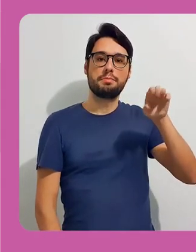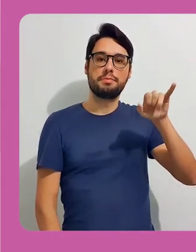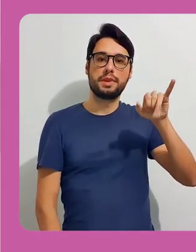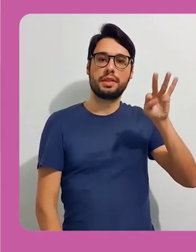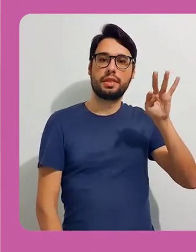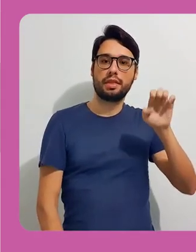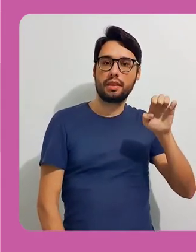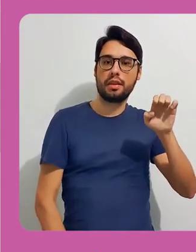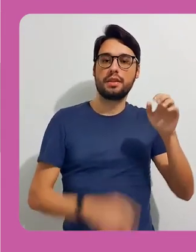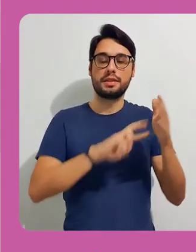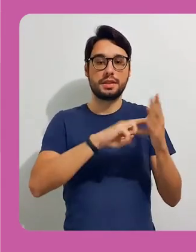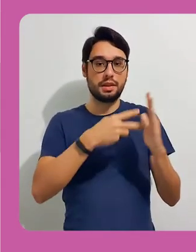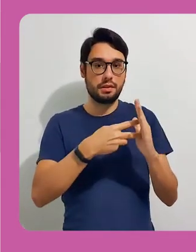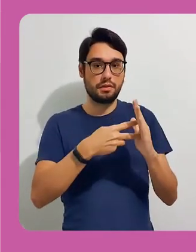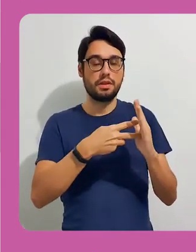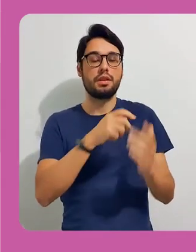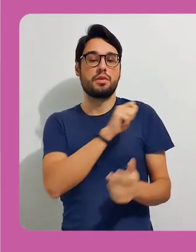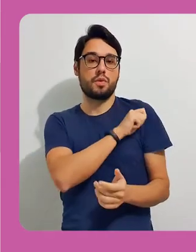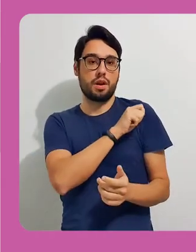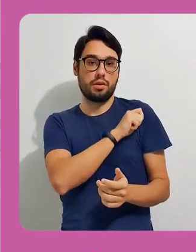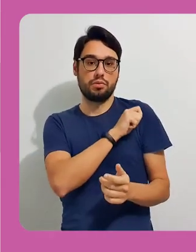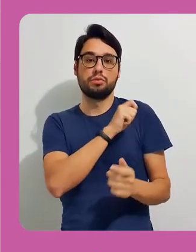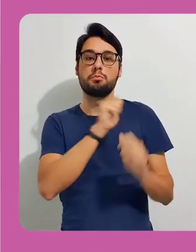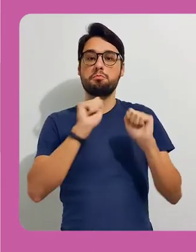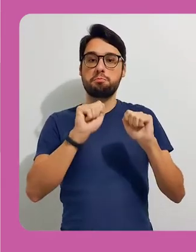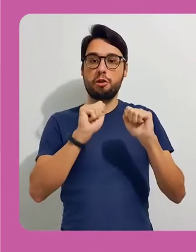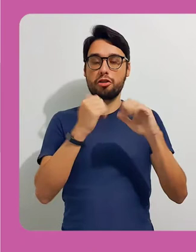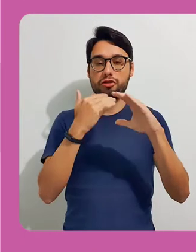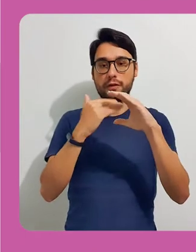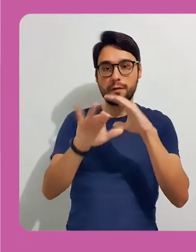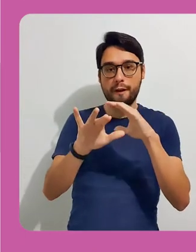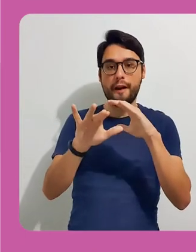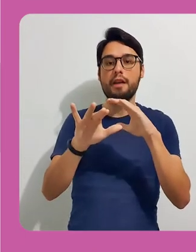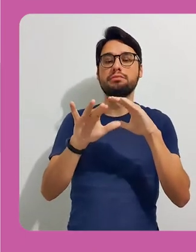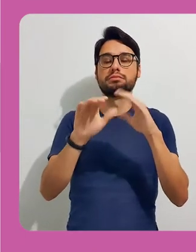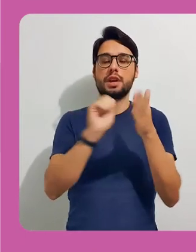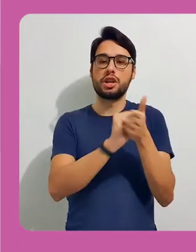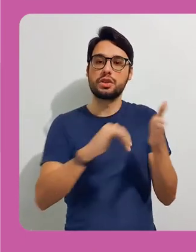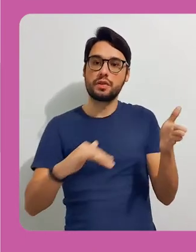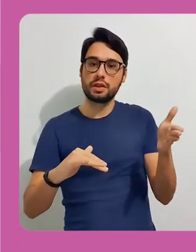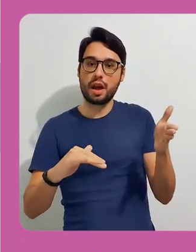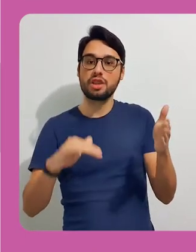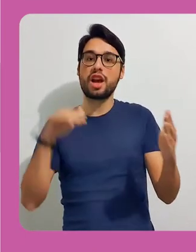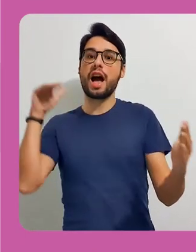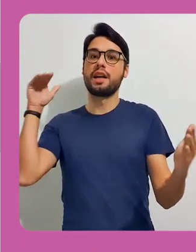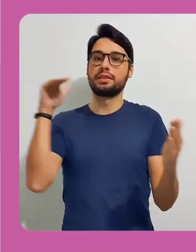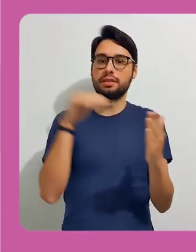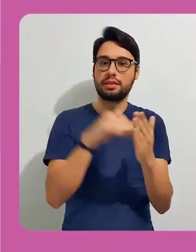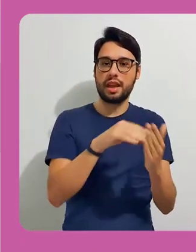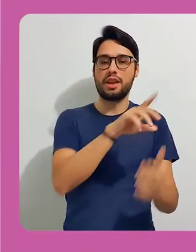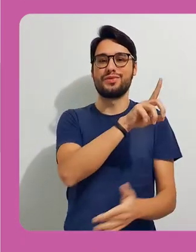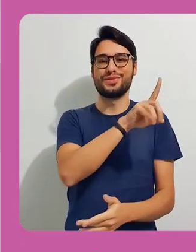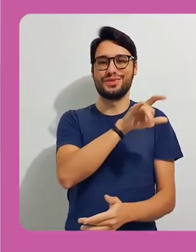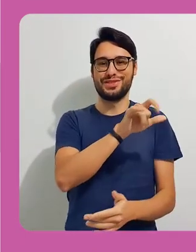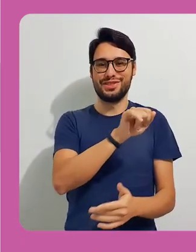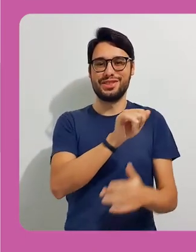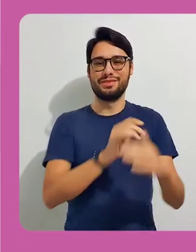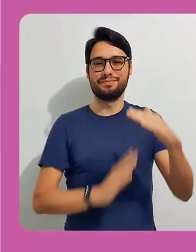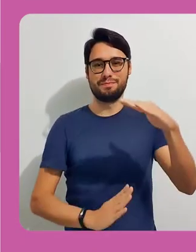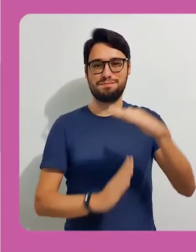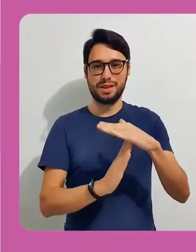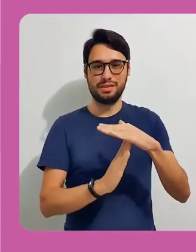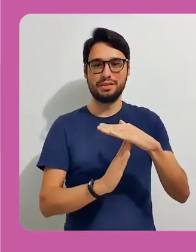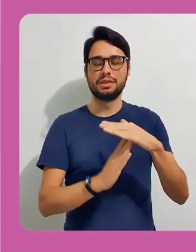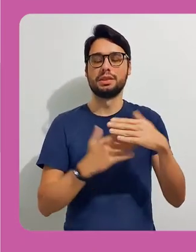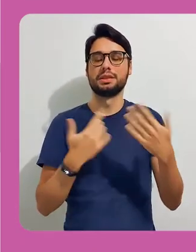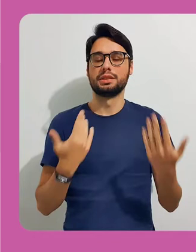o aluno vai poder enviar alguma atividade certo até essa data ah tá vinícius mas isso é